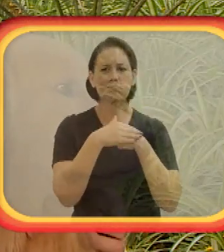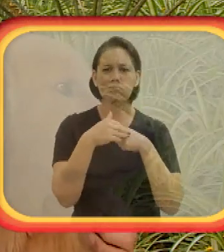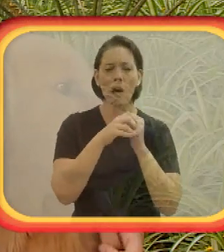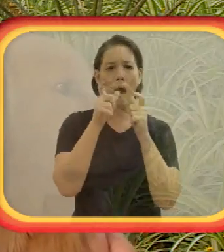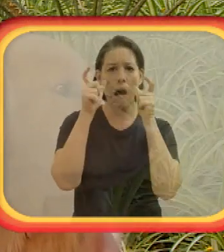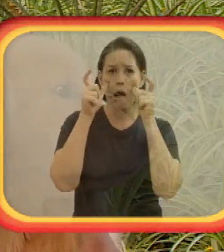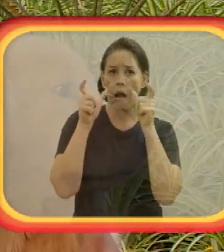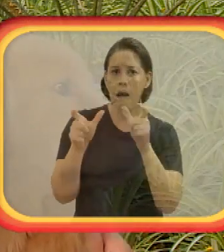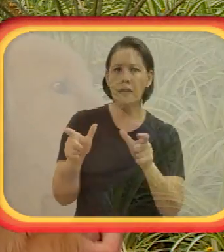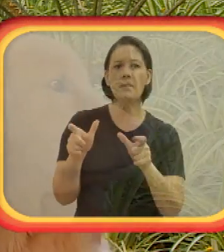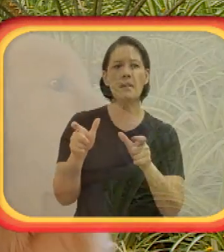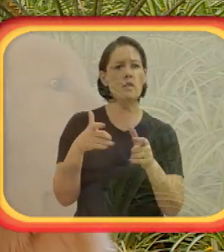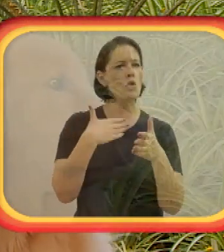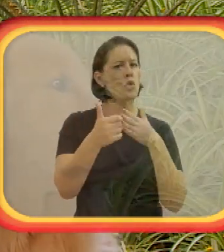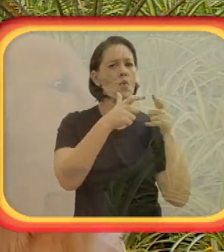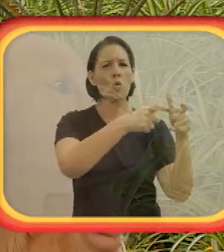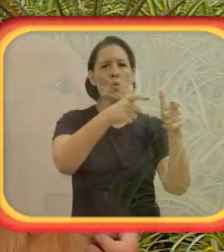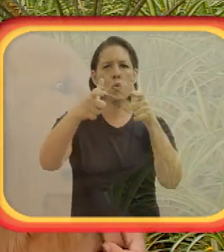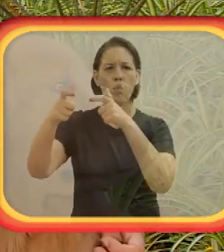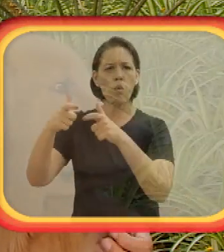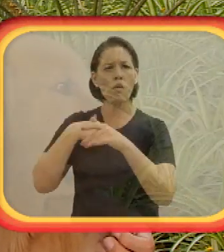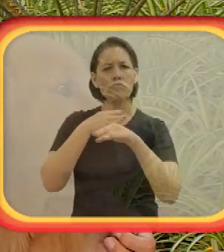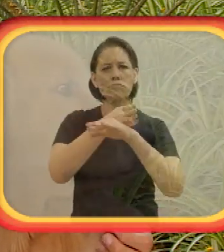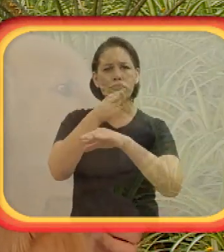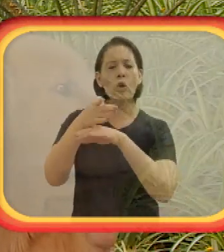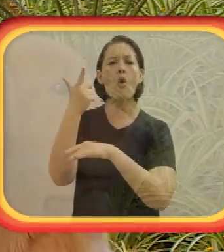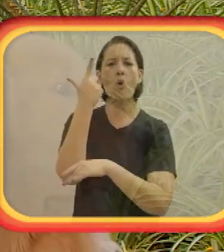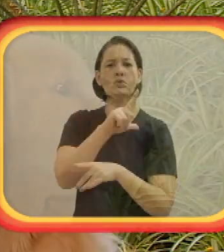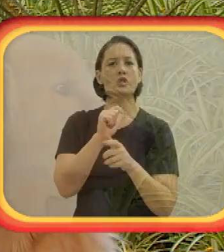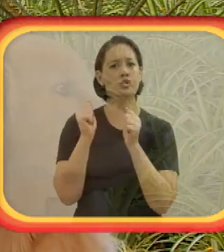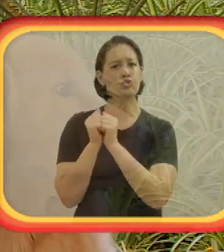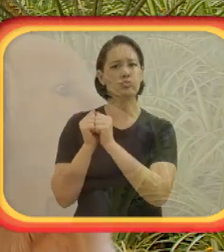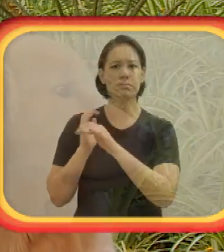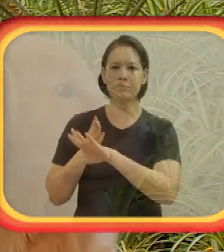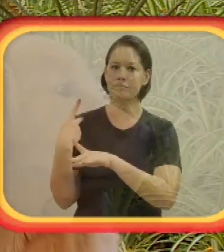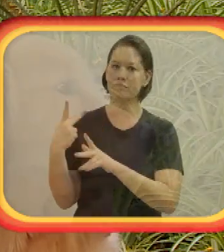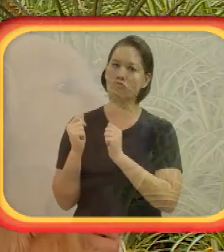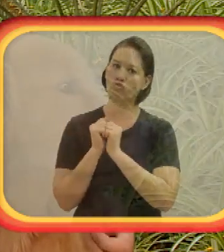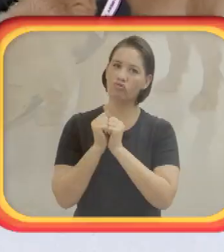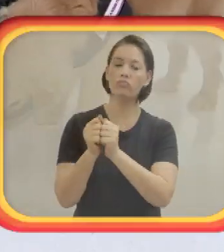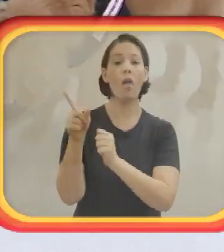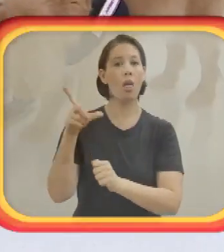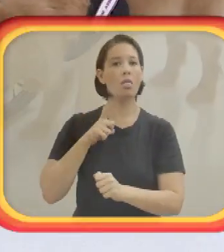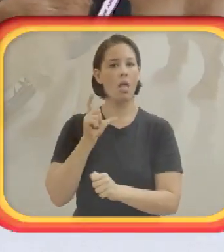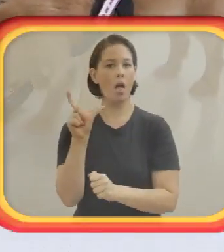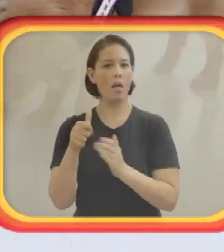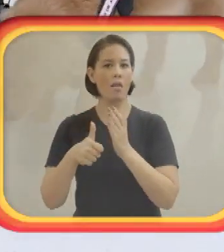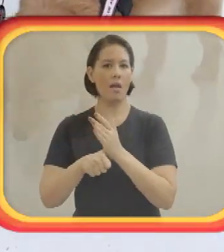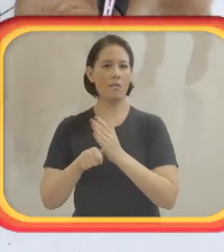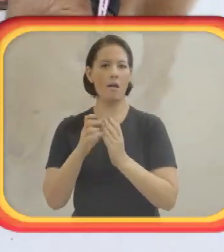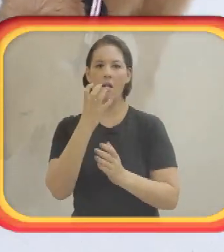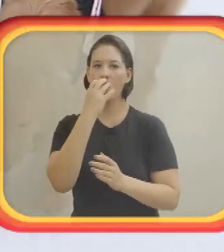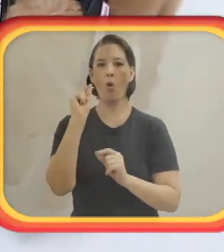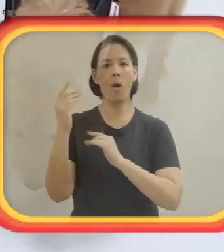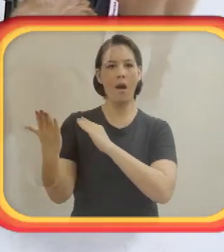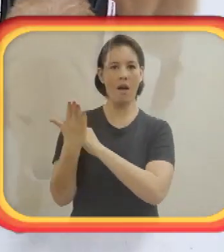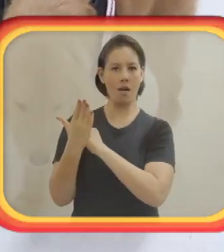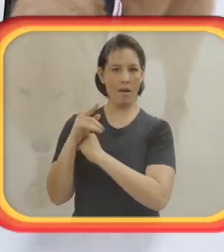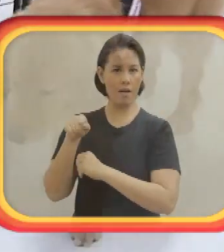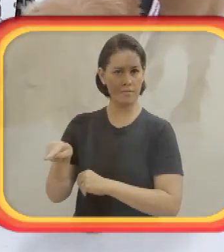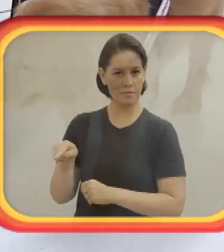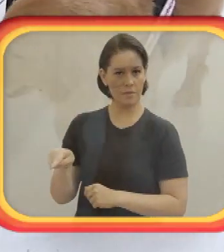assim, né? A questão de... Ela é super carinhosa, né? Super atenta. Sobre os lugares que eu frequento,